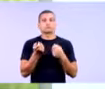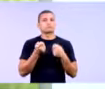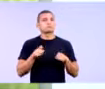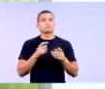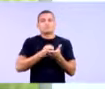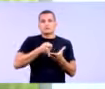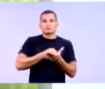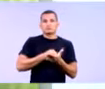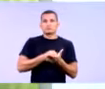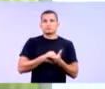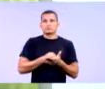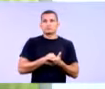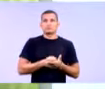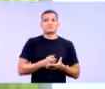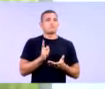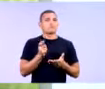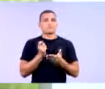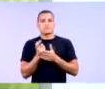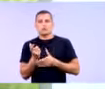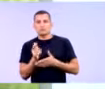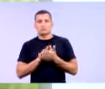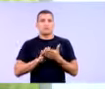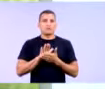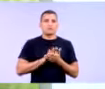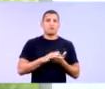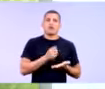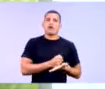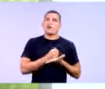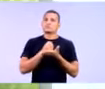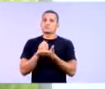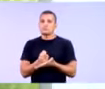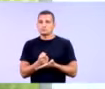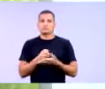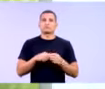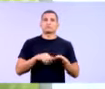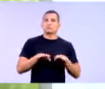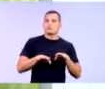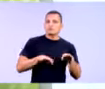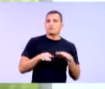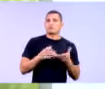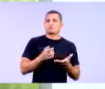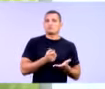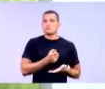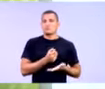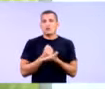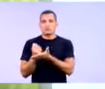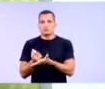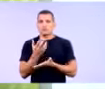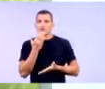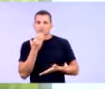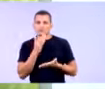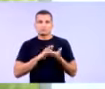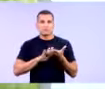isso, né? Não te remunera, não paga auxílio, de repente, transporte, né? Auxílio alimentação,